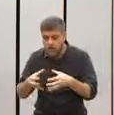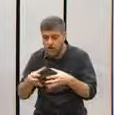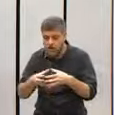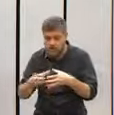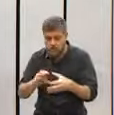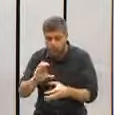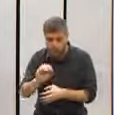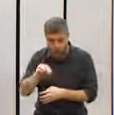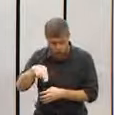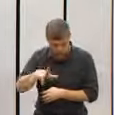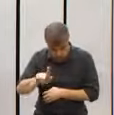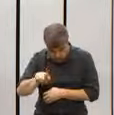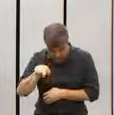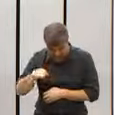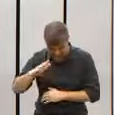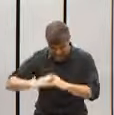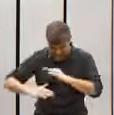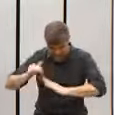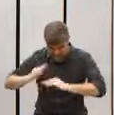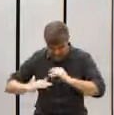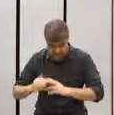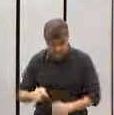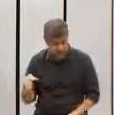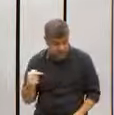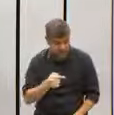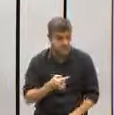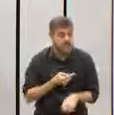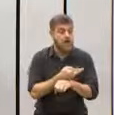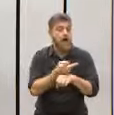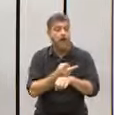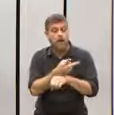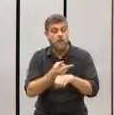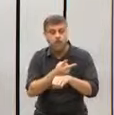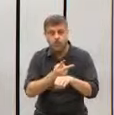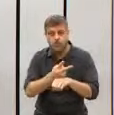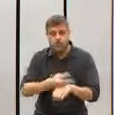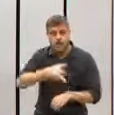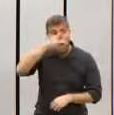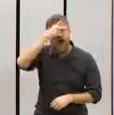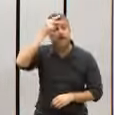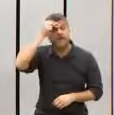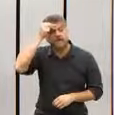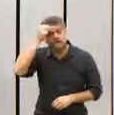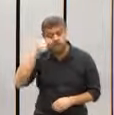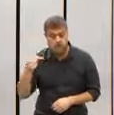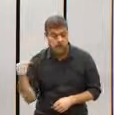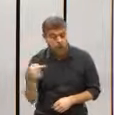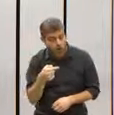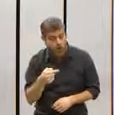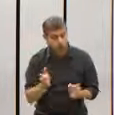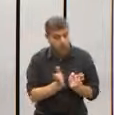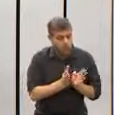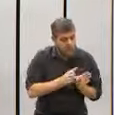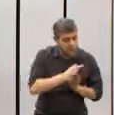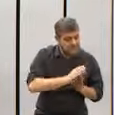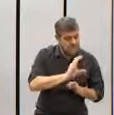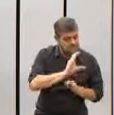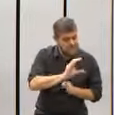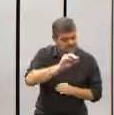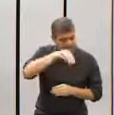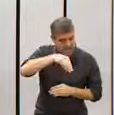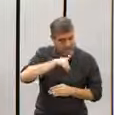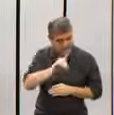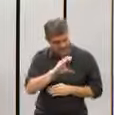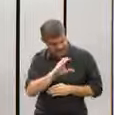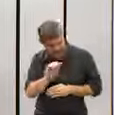região, vocês buscam um próprio serviço da Prefeitura, ou até, por exemplo, vamos